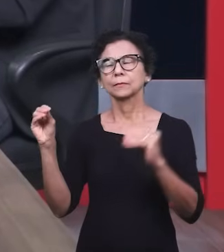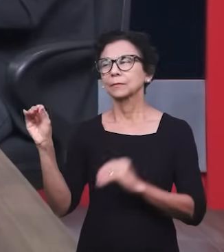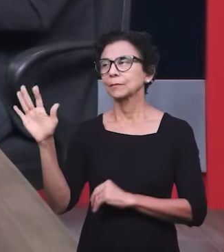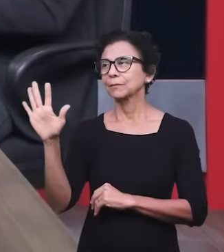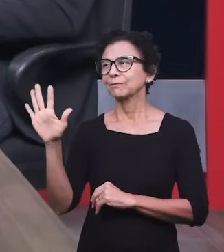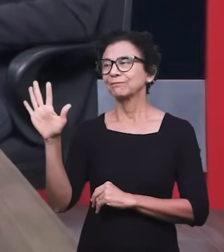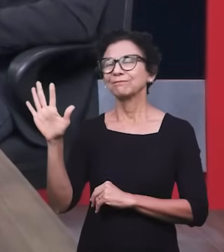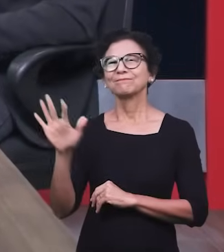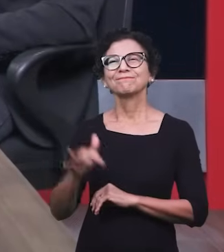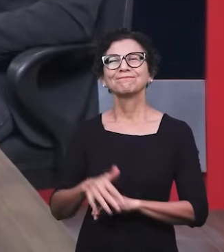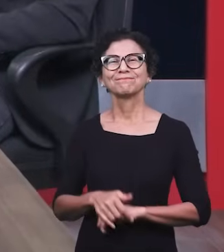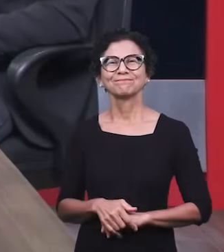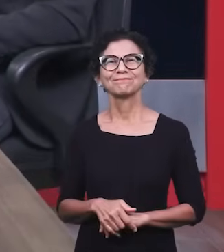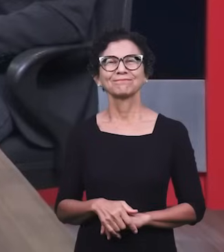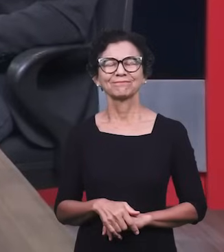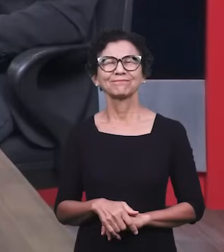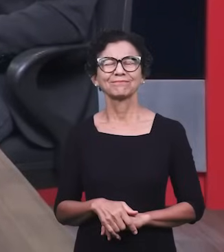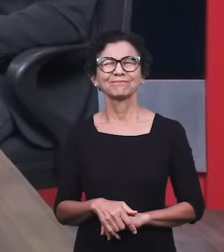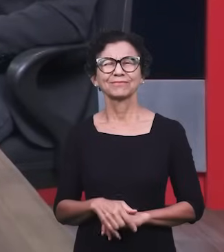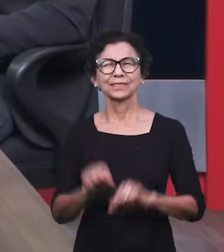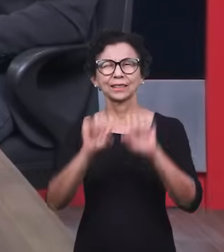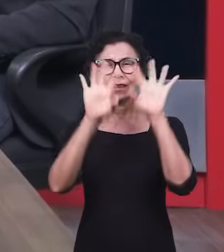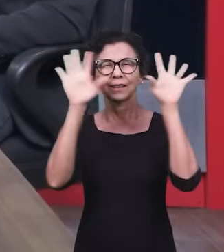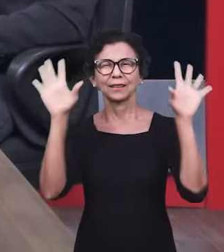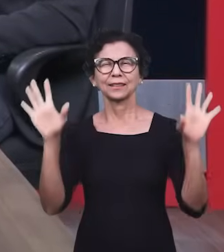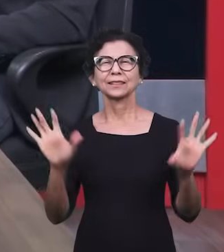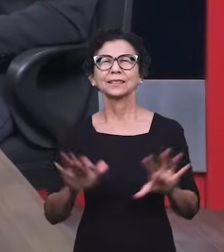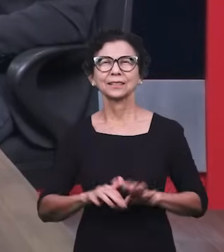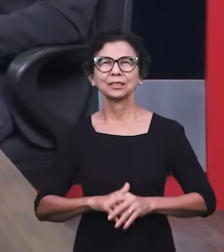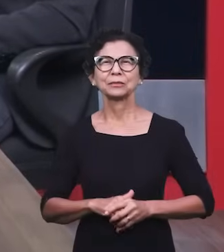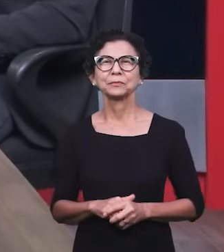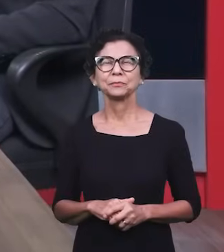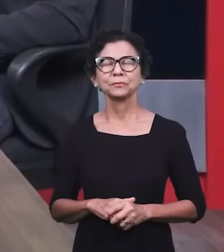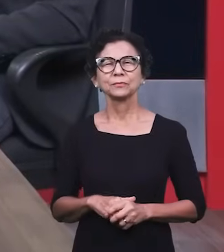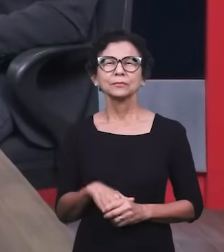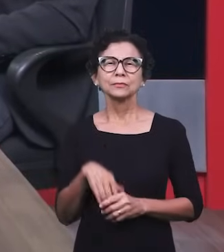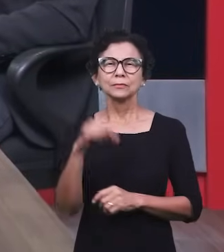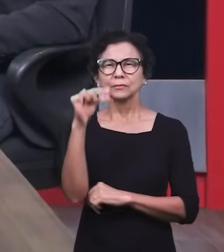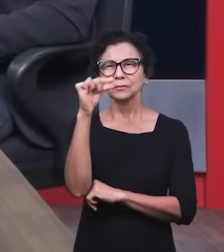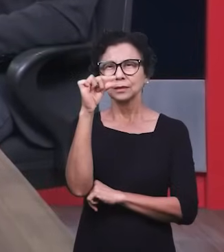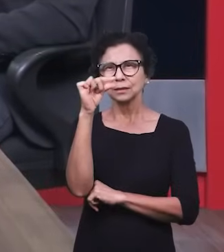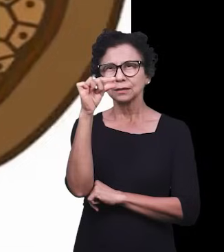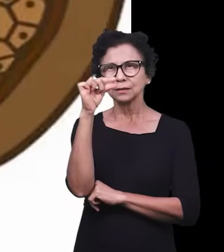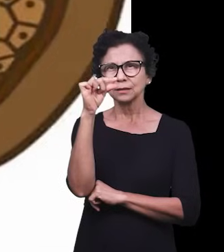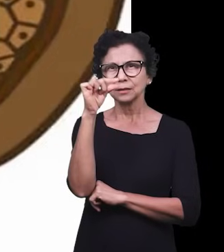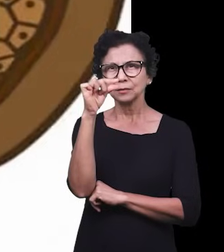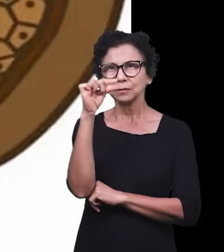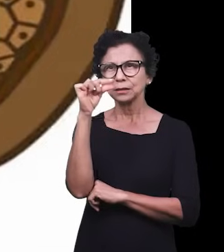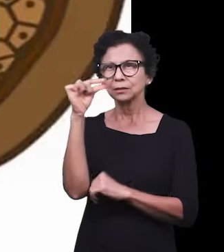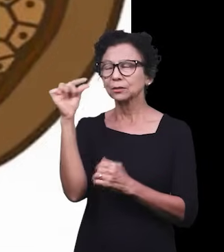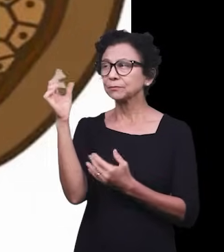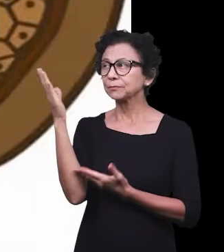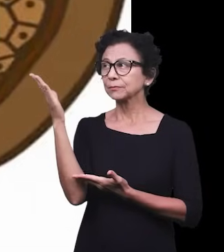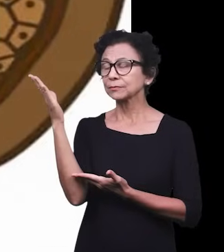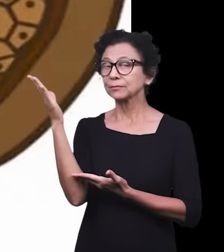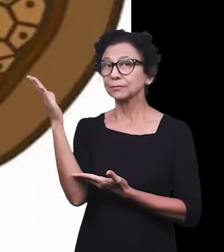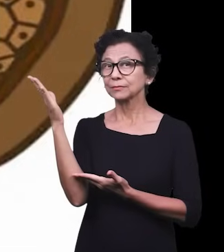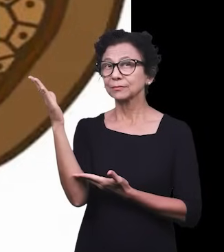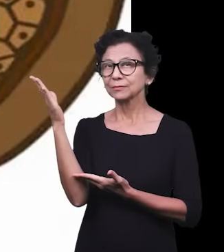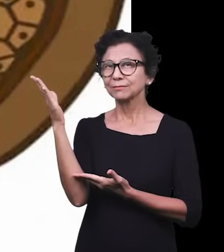uma imagem aqui né bem didática Uhum E a semente ela é uma